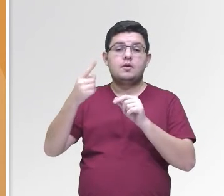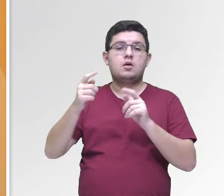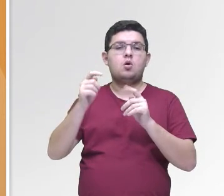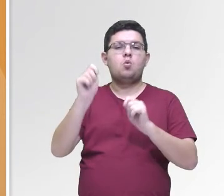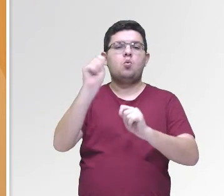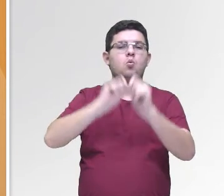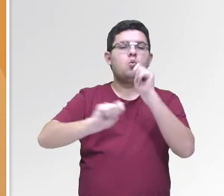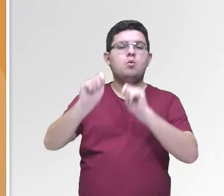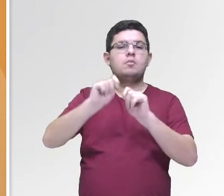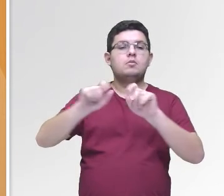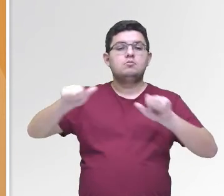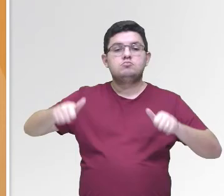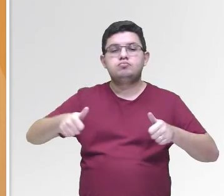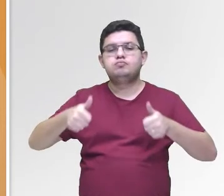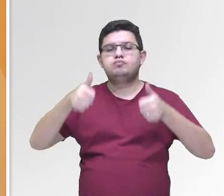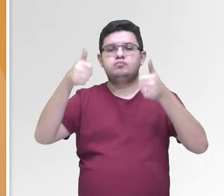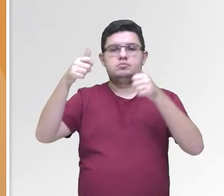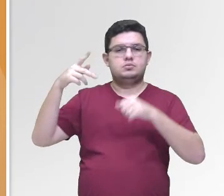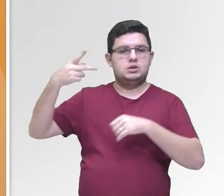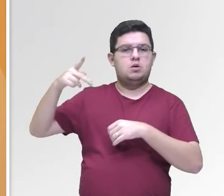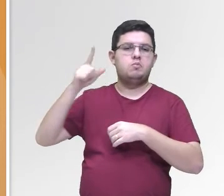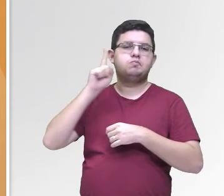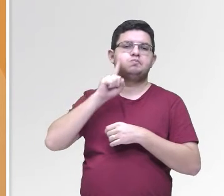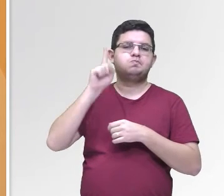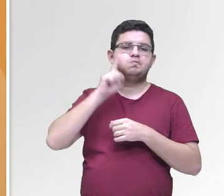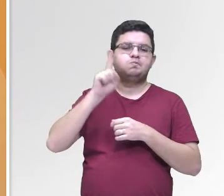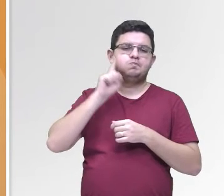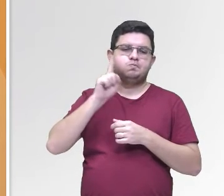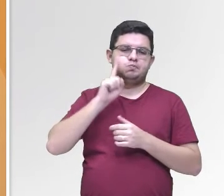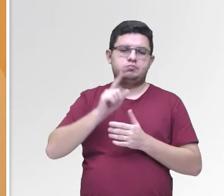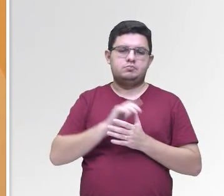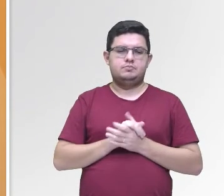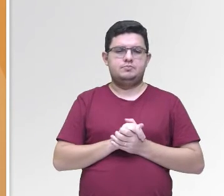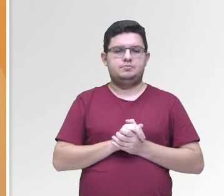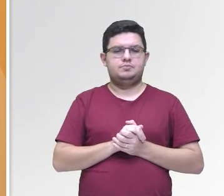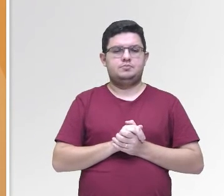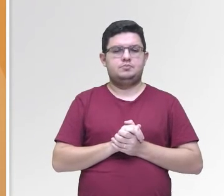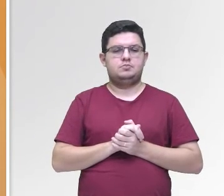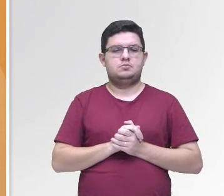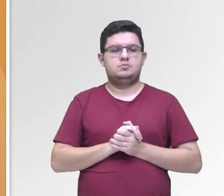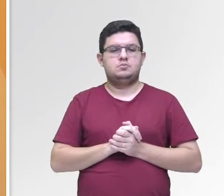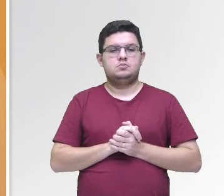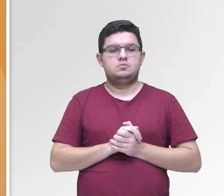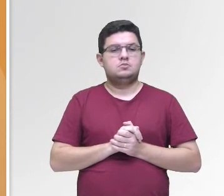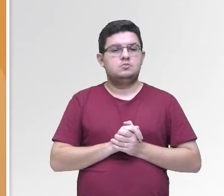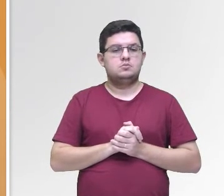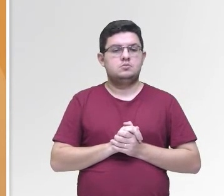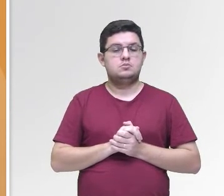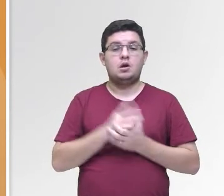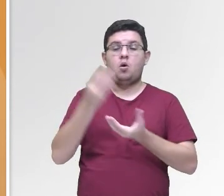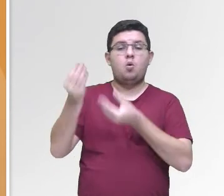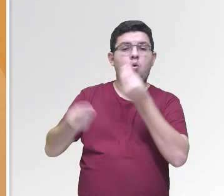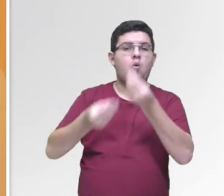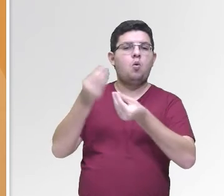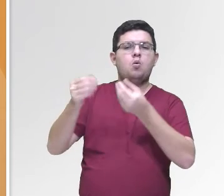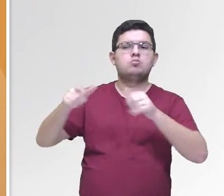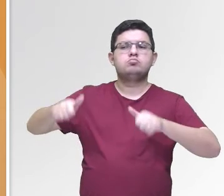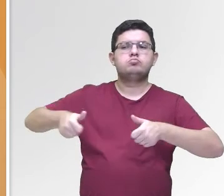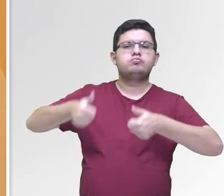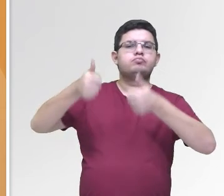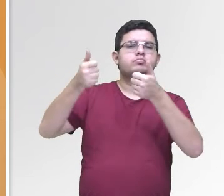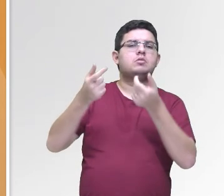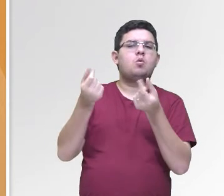economia estadunidense se reestabelecesse novamente. Então, como começaram a fazer